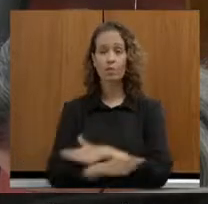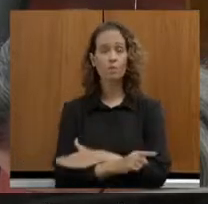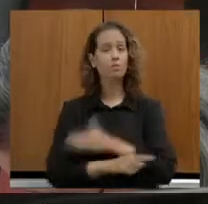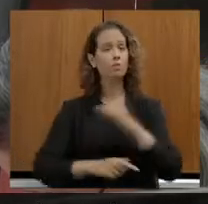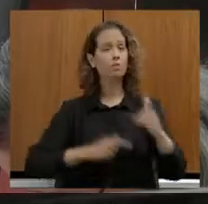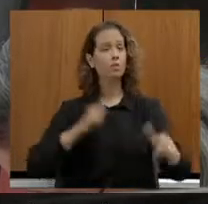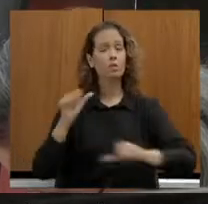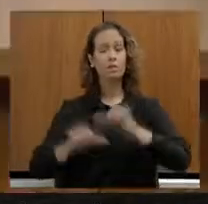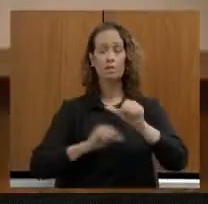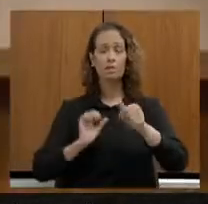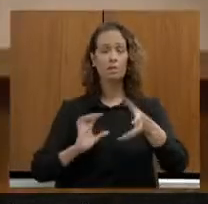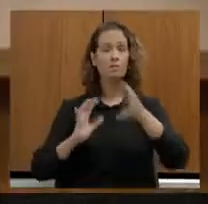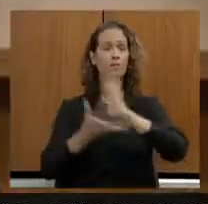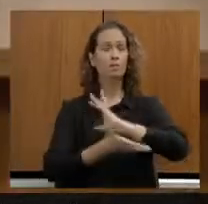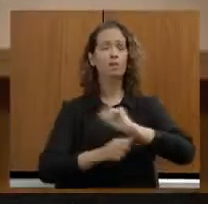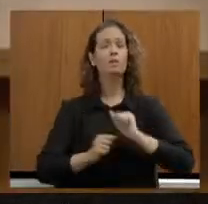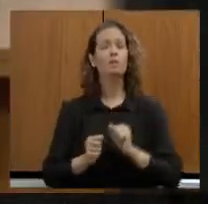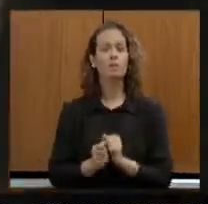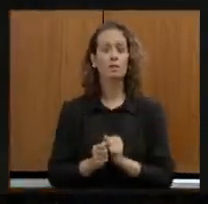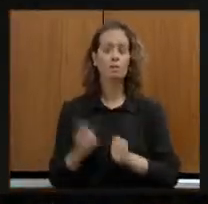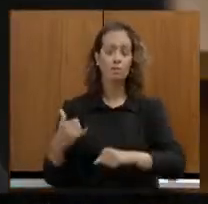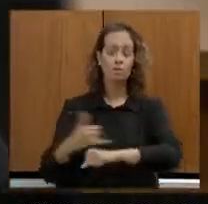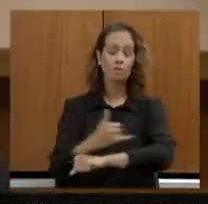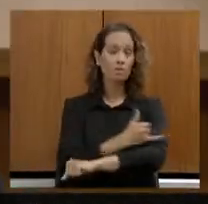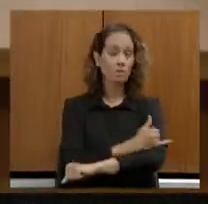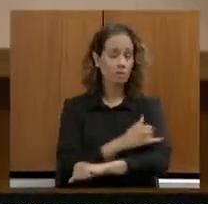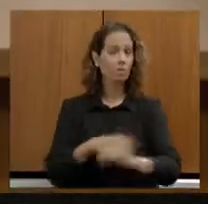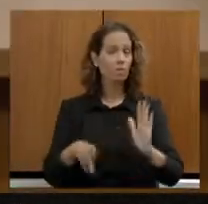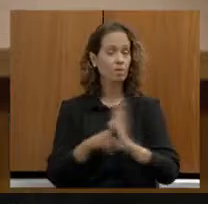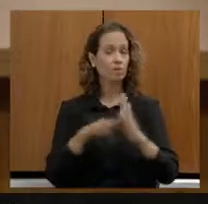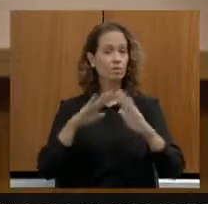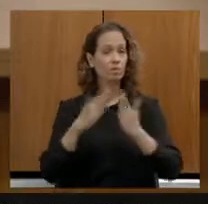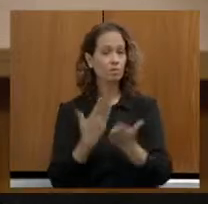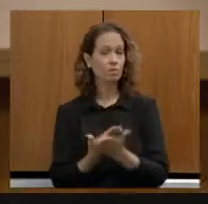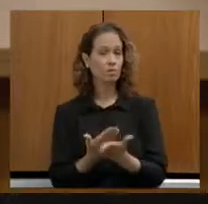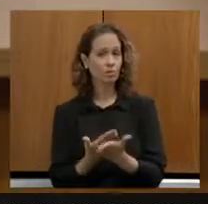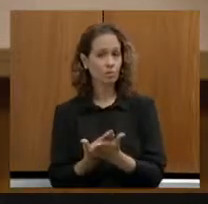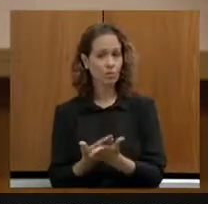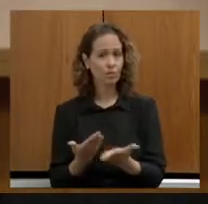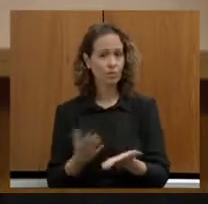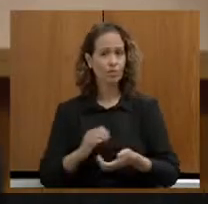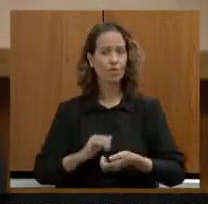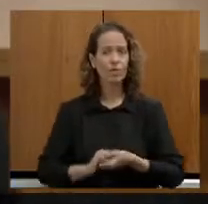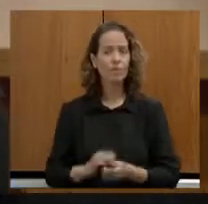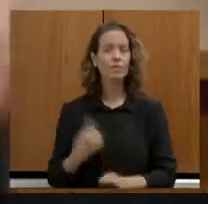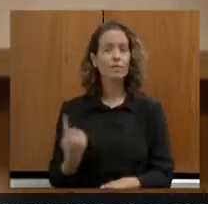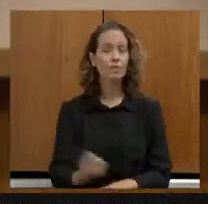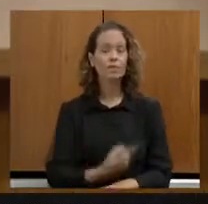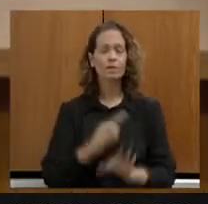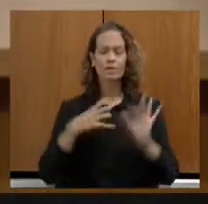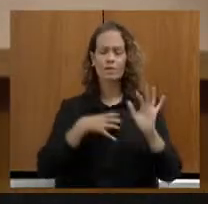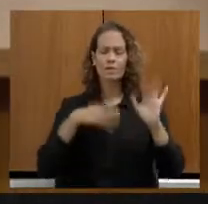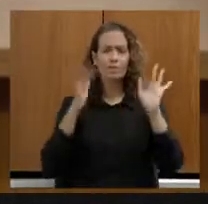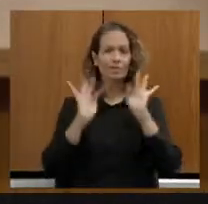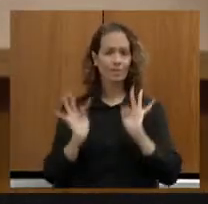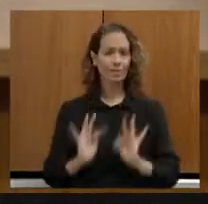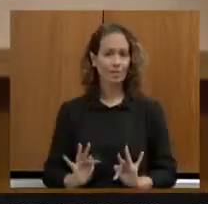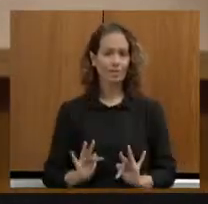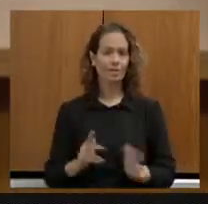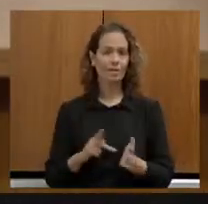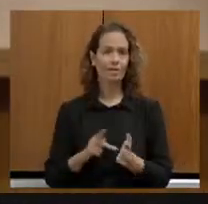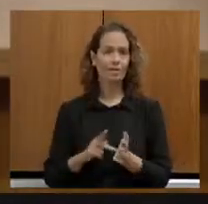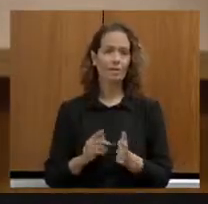transformação em relação às questões de infraestrutura de ti e é muito a gente fica muito feliz mesmo por